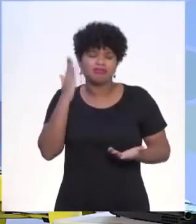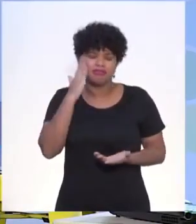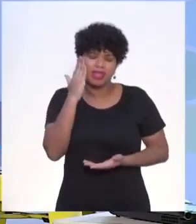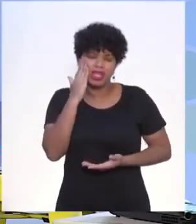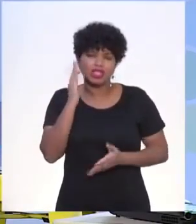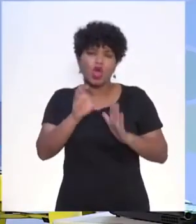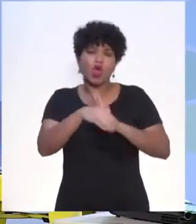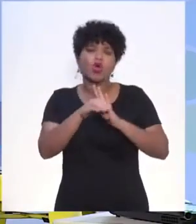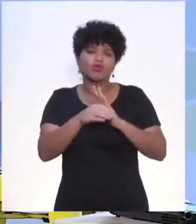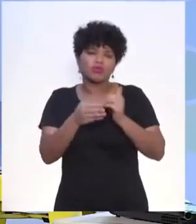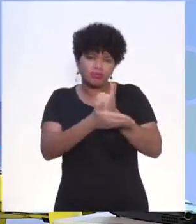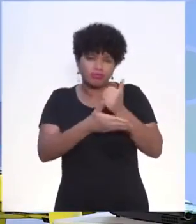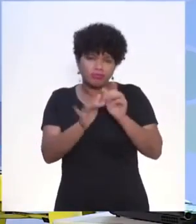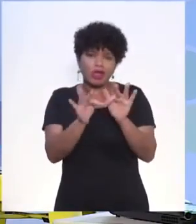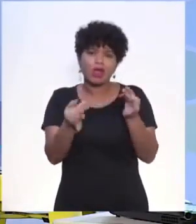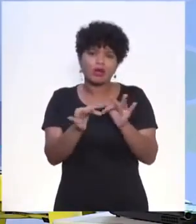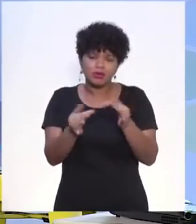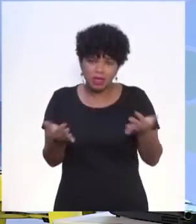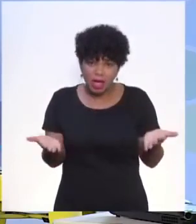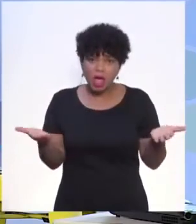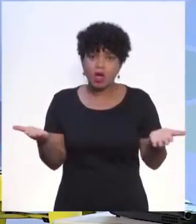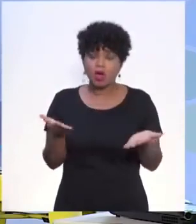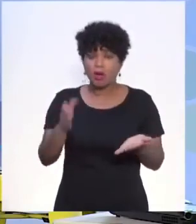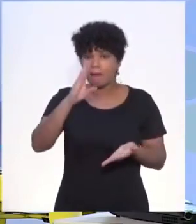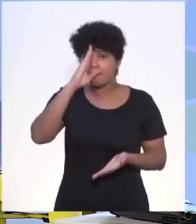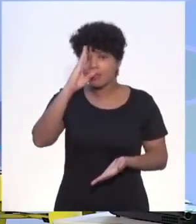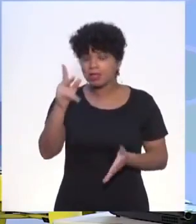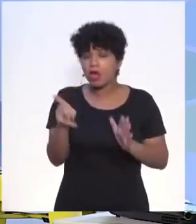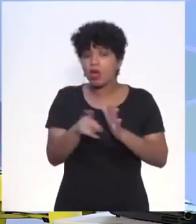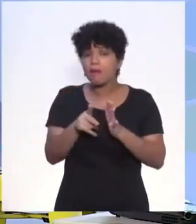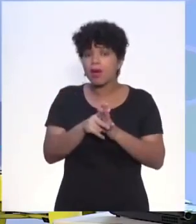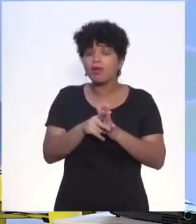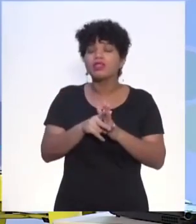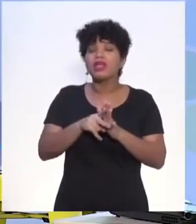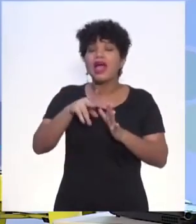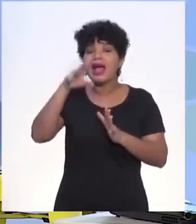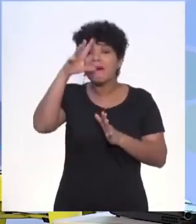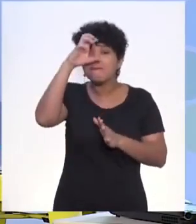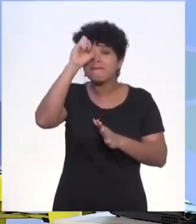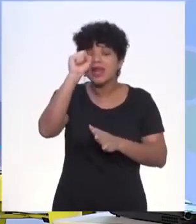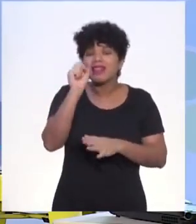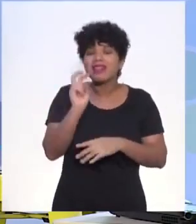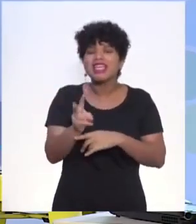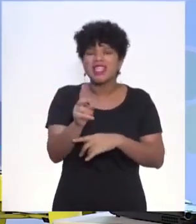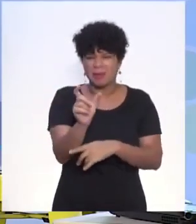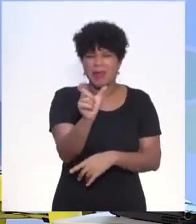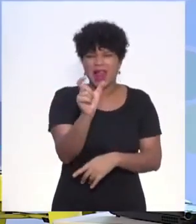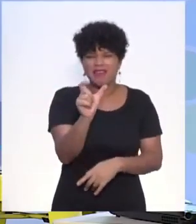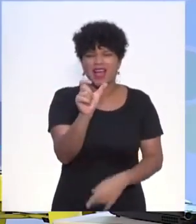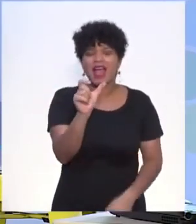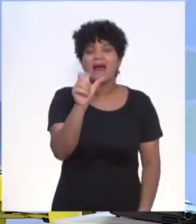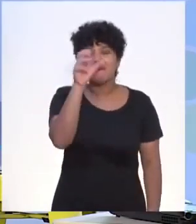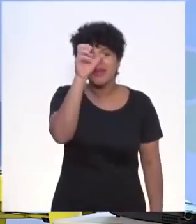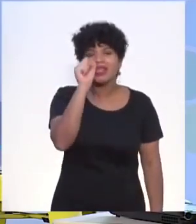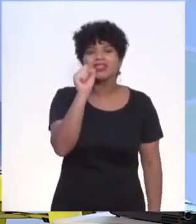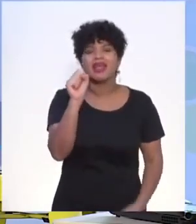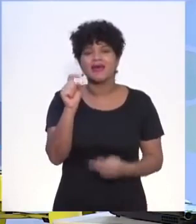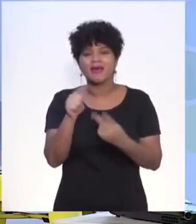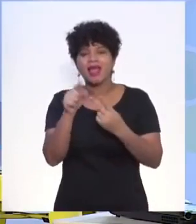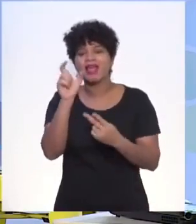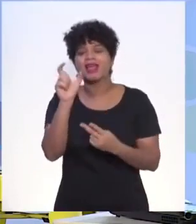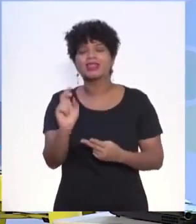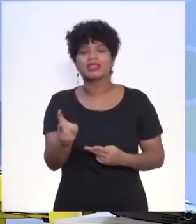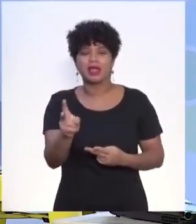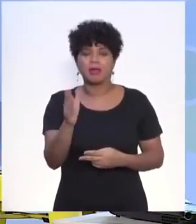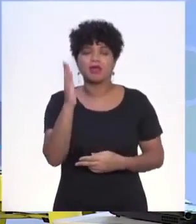sabem, a aula é produzida em cima do material, em cima do aprender sempre, né? E naturalmente, né, um passo de